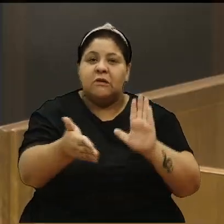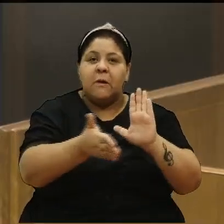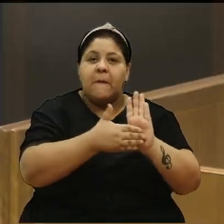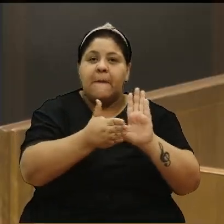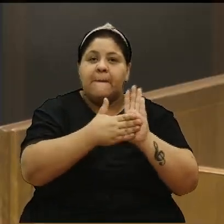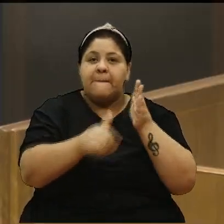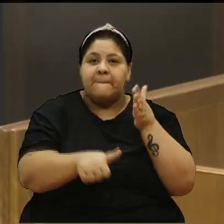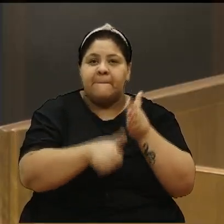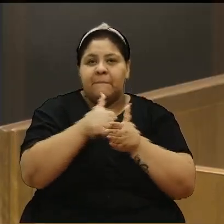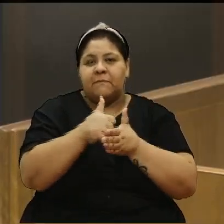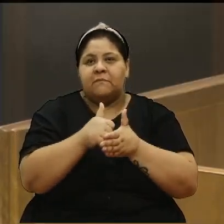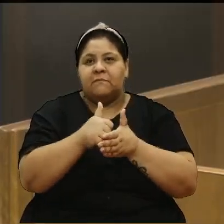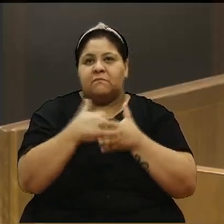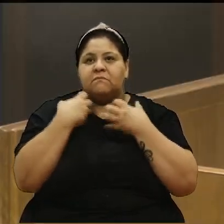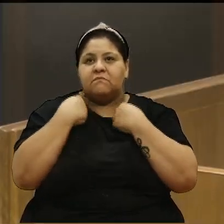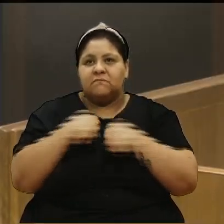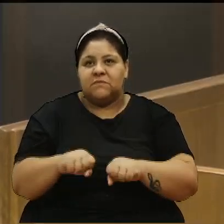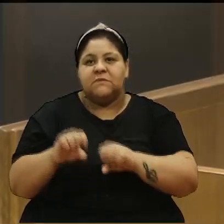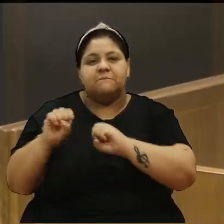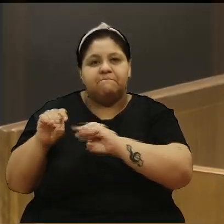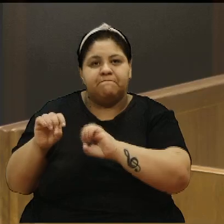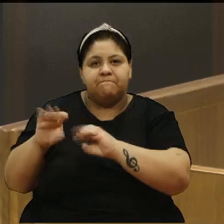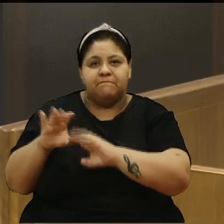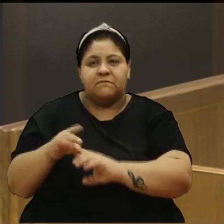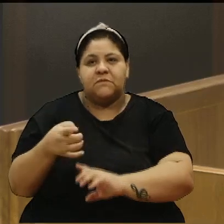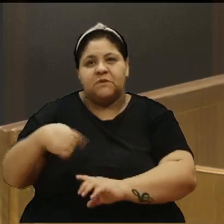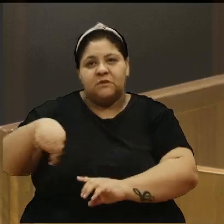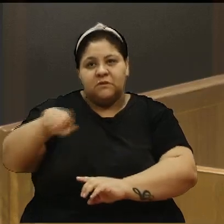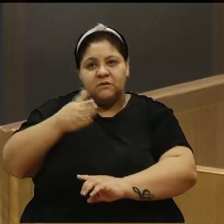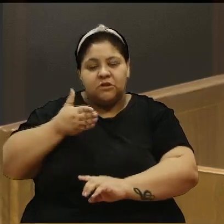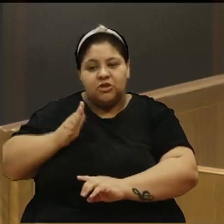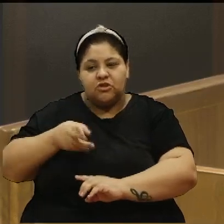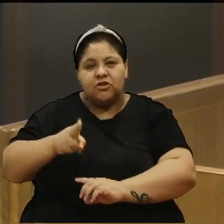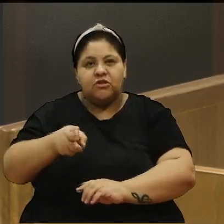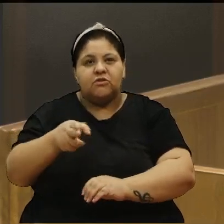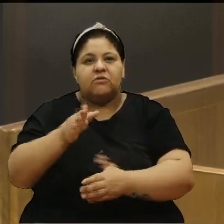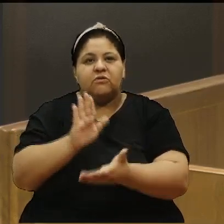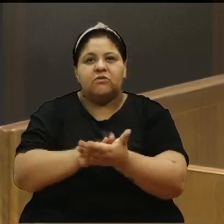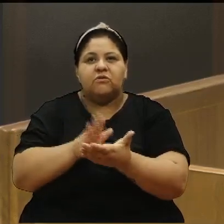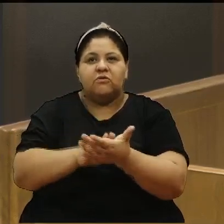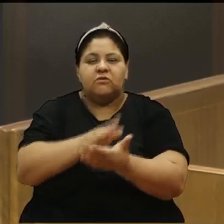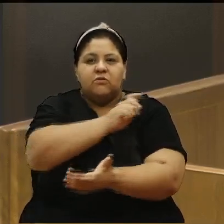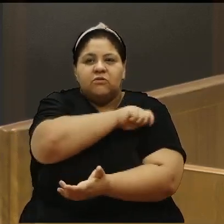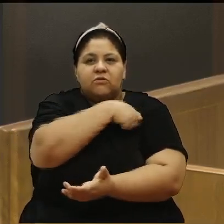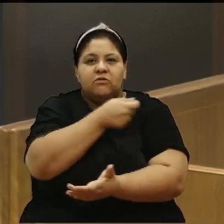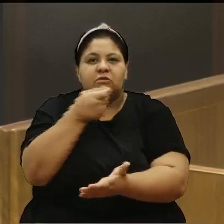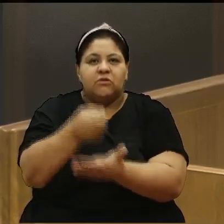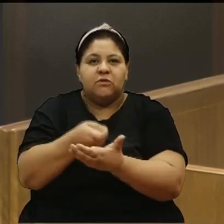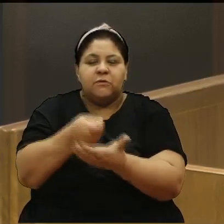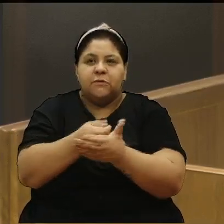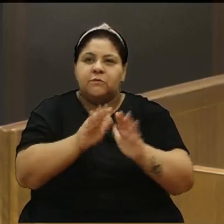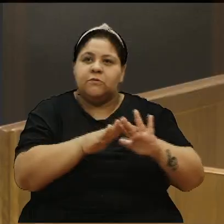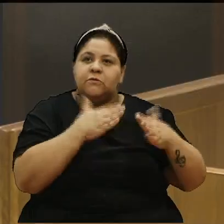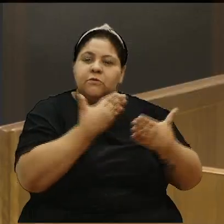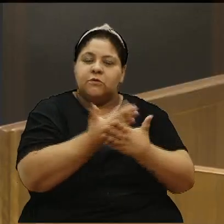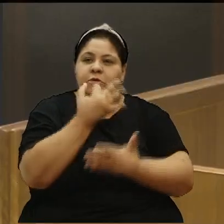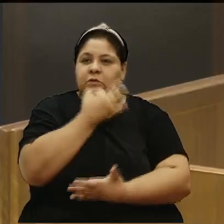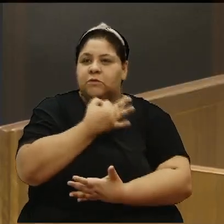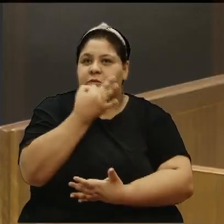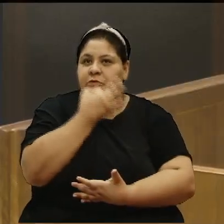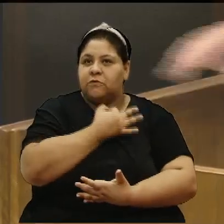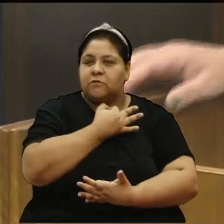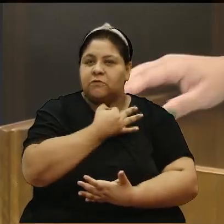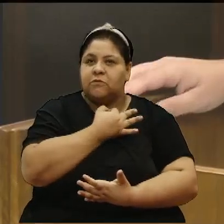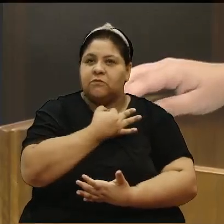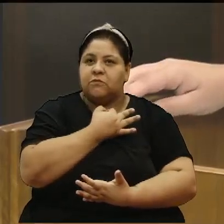melhorias para a Secretaria da Educação. A gente vai seguir cobrando, fiscalizando e lutando para que as nossas escolas em Caxias do Sul